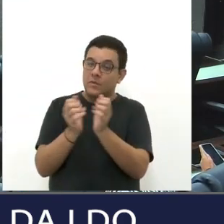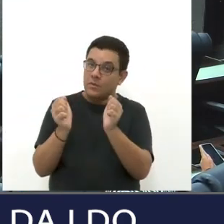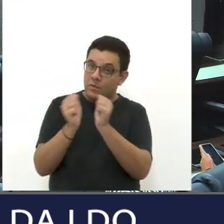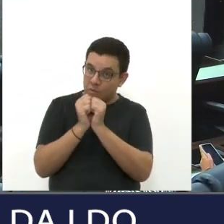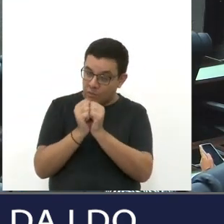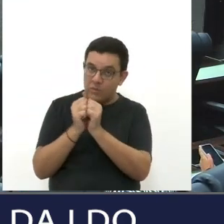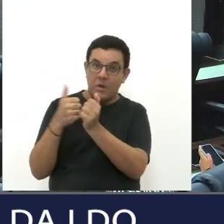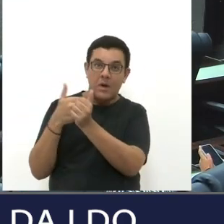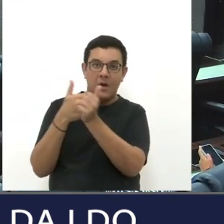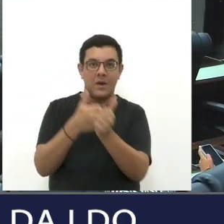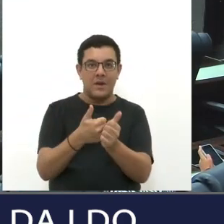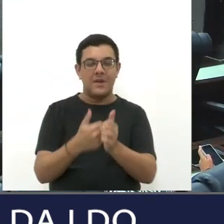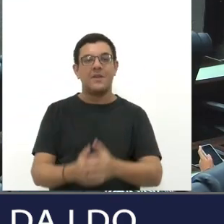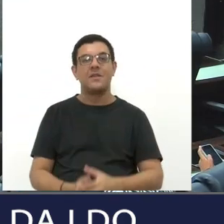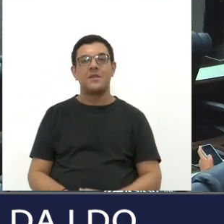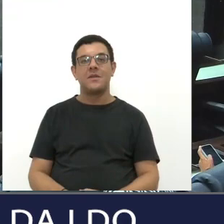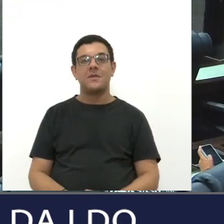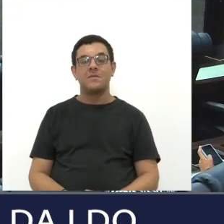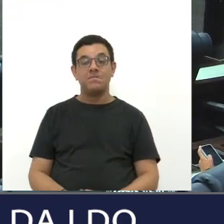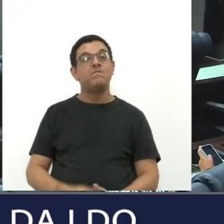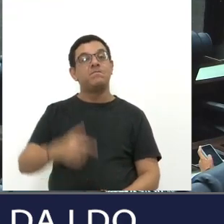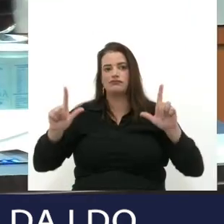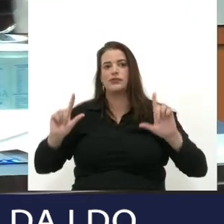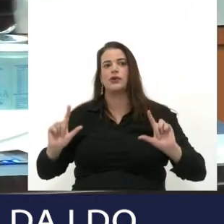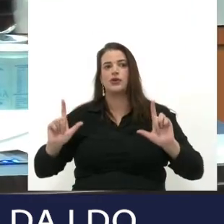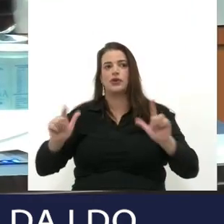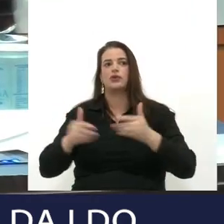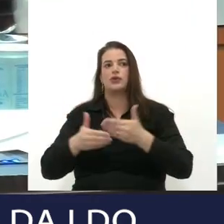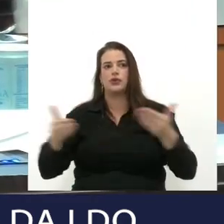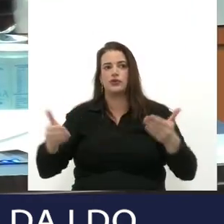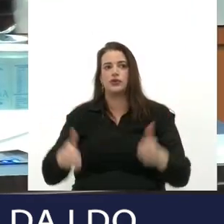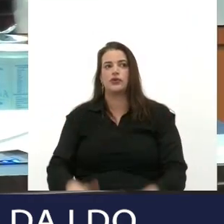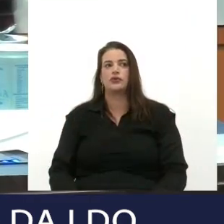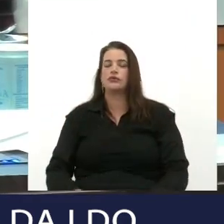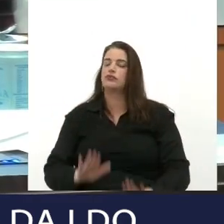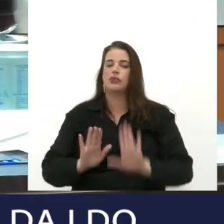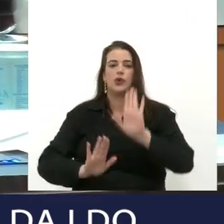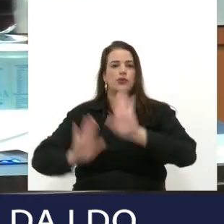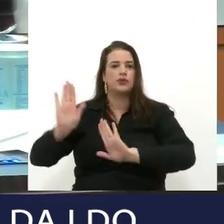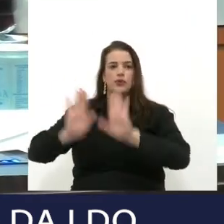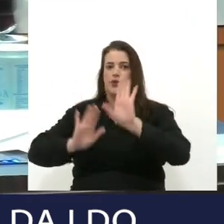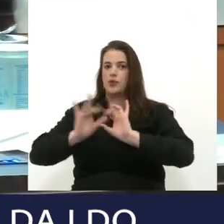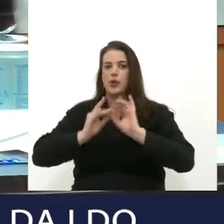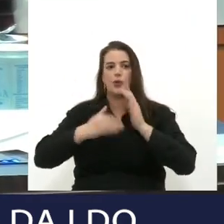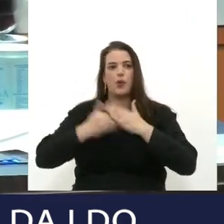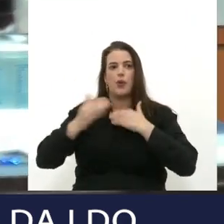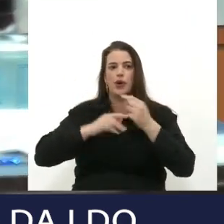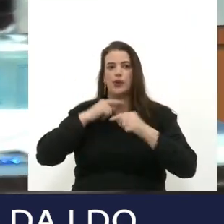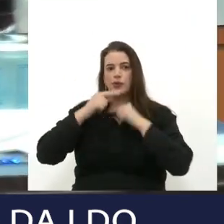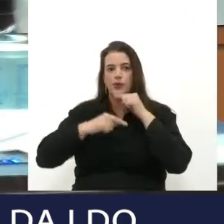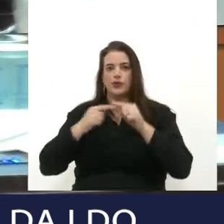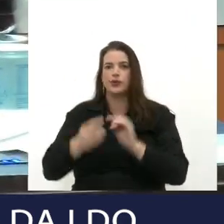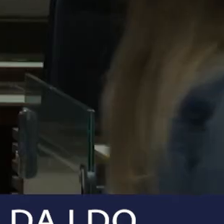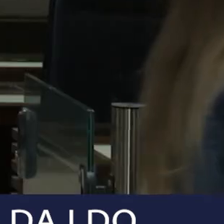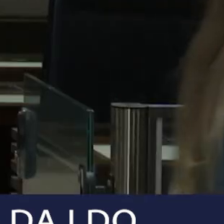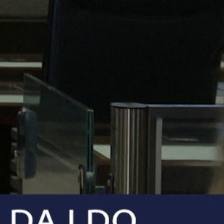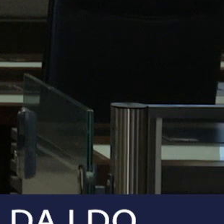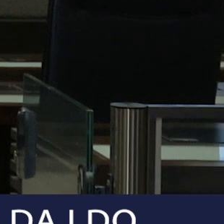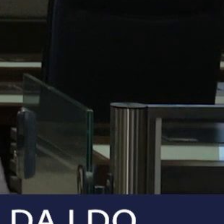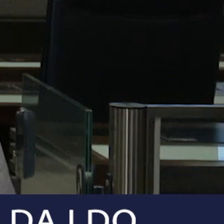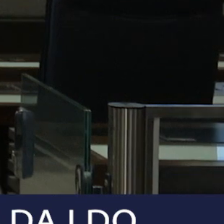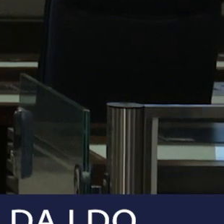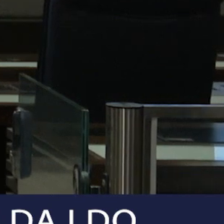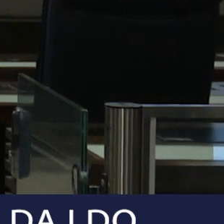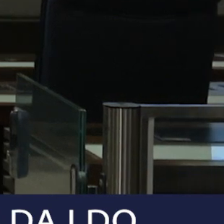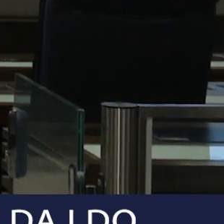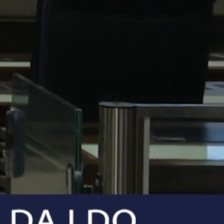de reais. Guilherme também comentou sobre a despesa com folha de pagamento e alertou para os limites exigidos pela lei. A gente